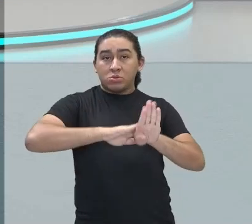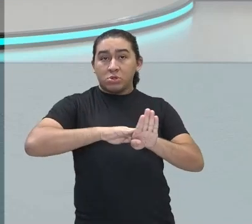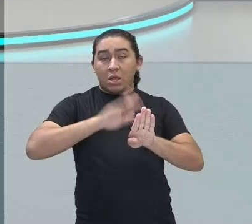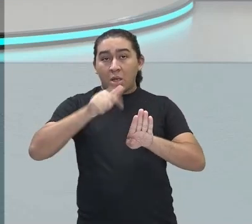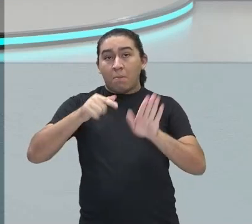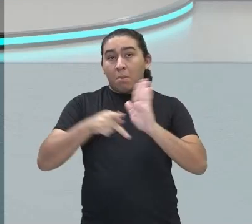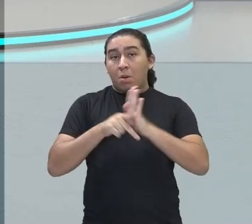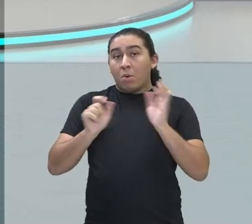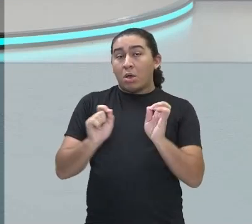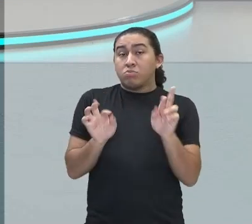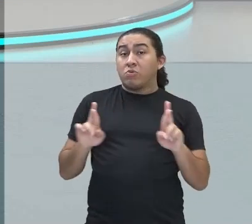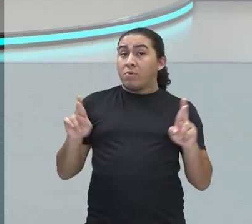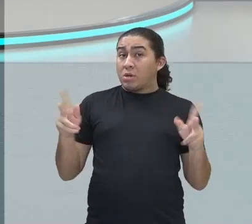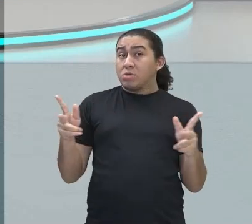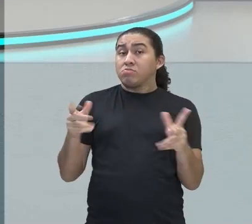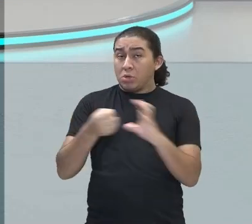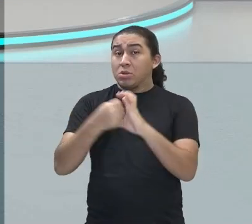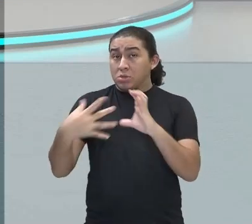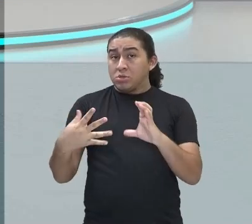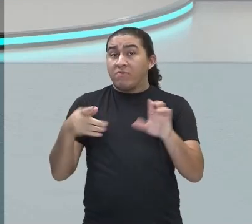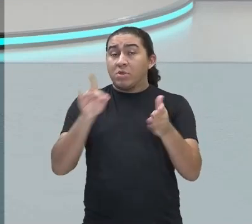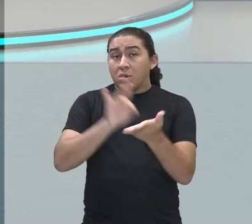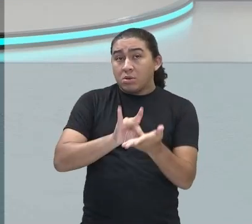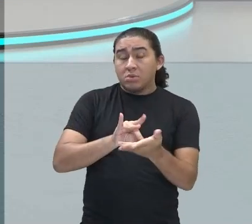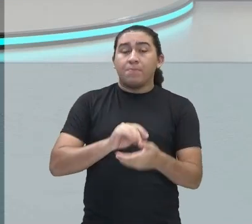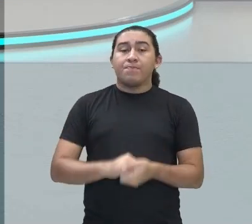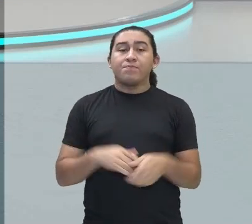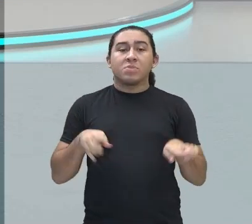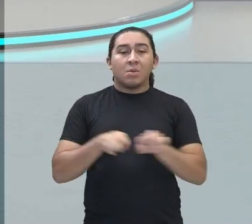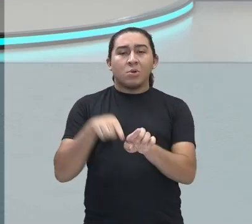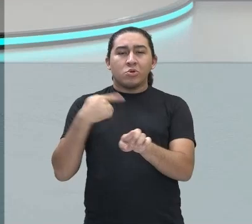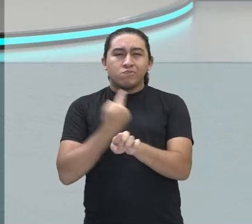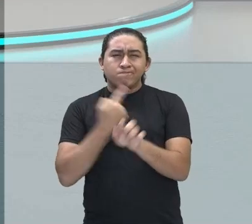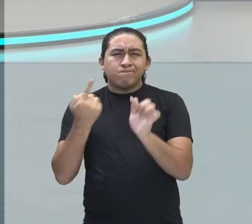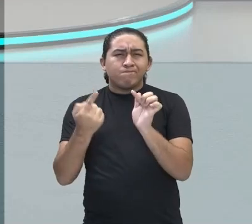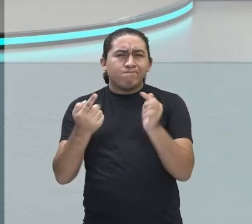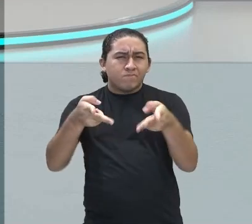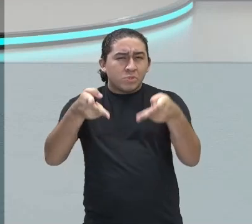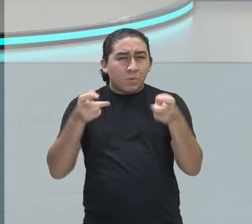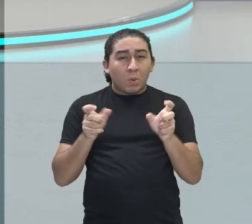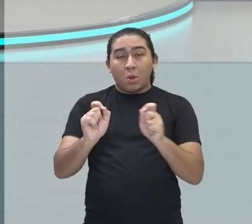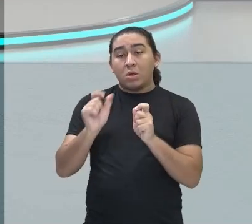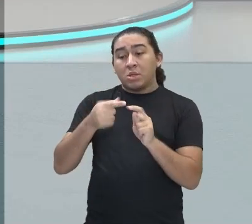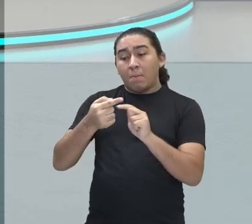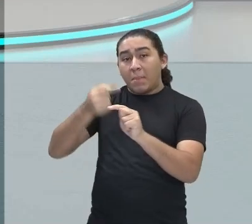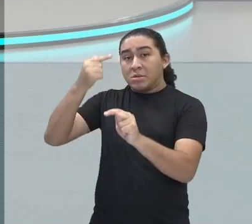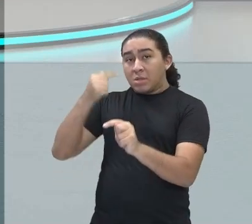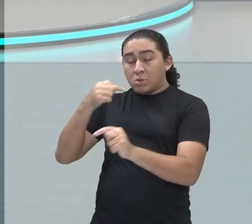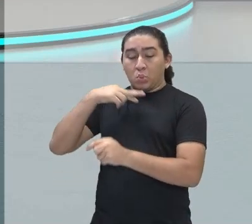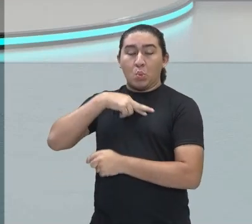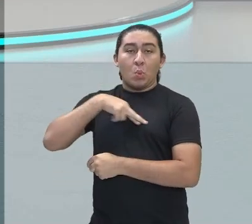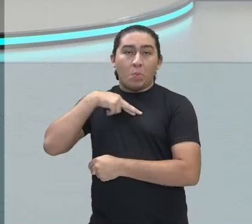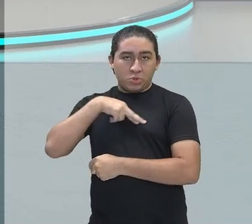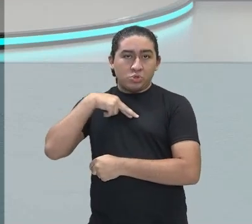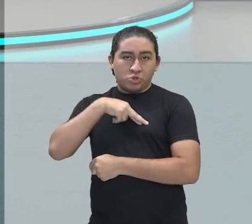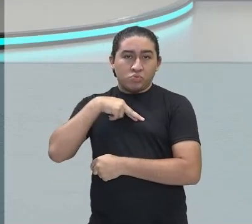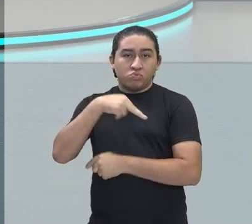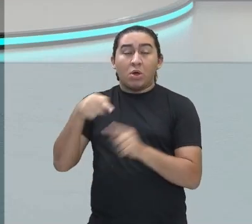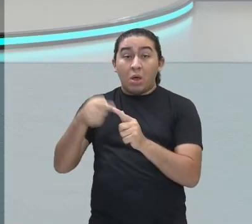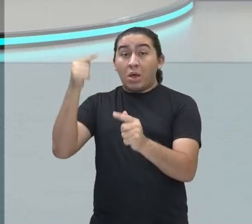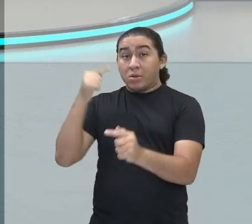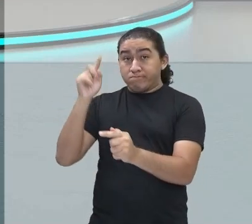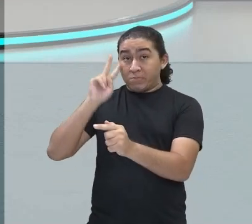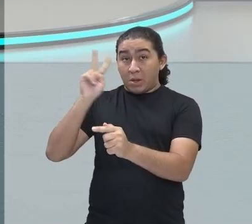forma diferente. Nós vimos no romantismo, um período literário anterior,